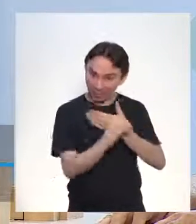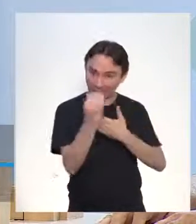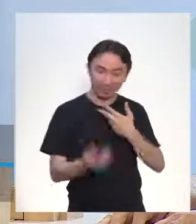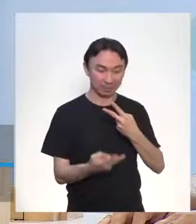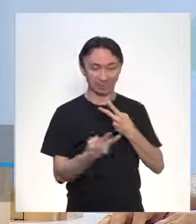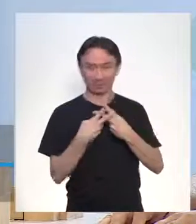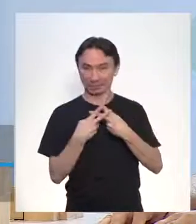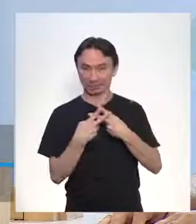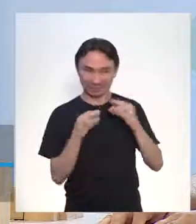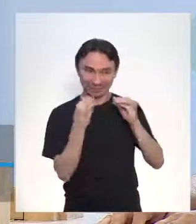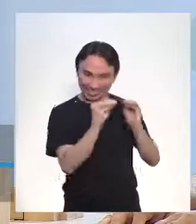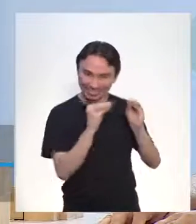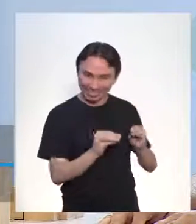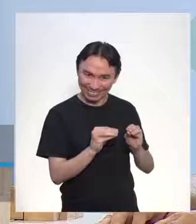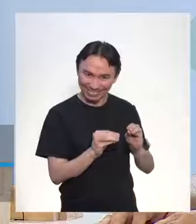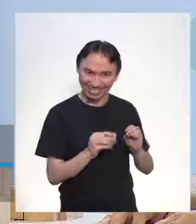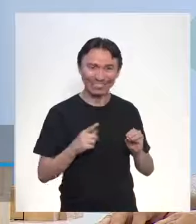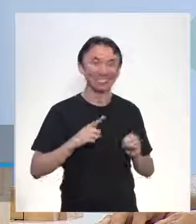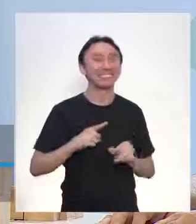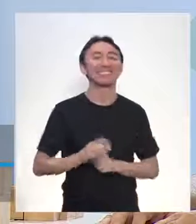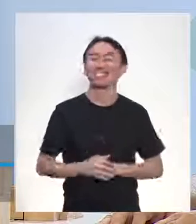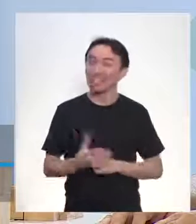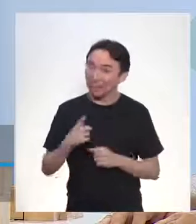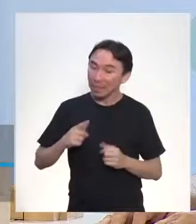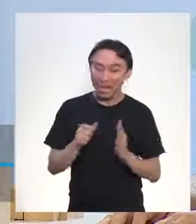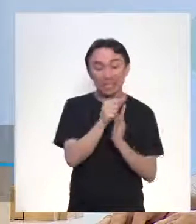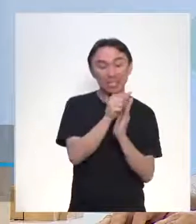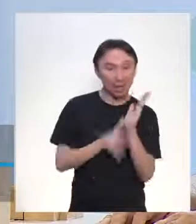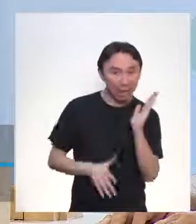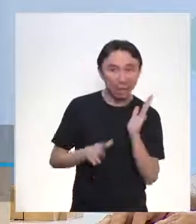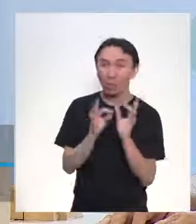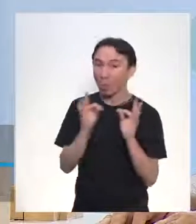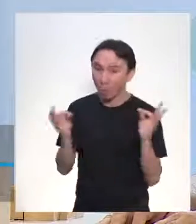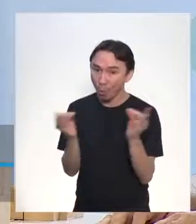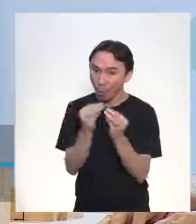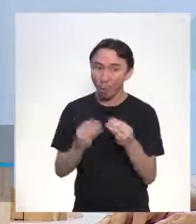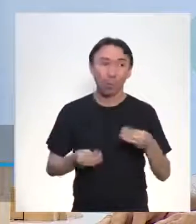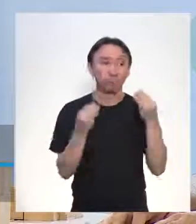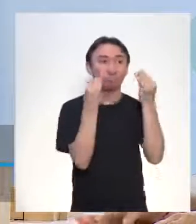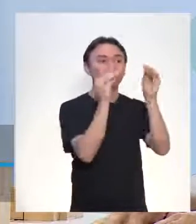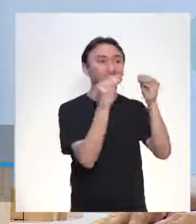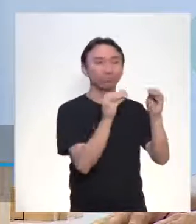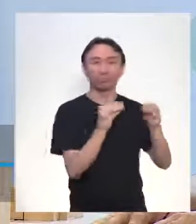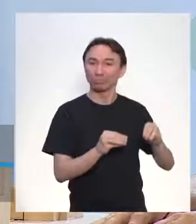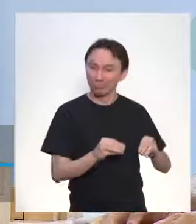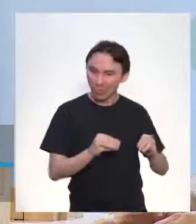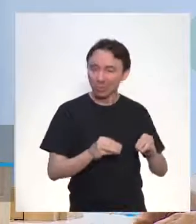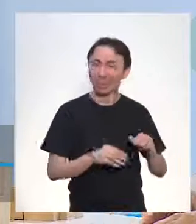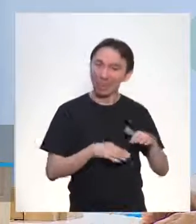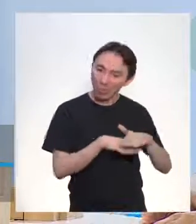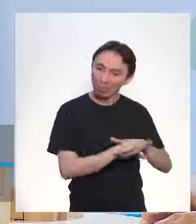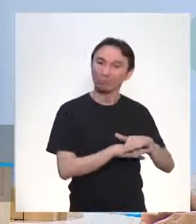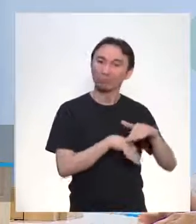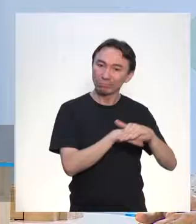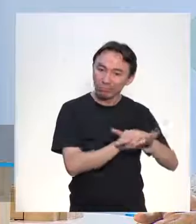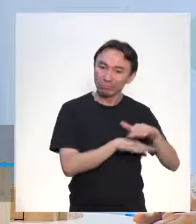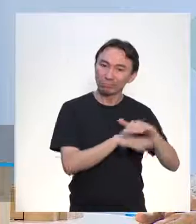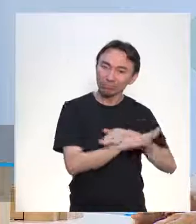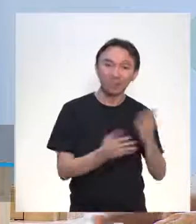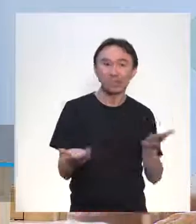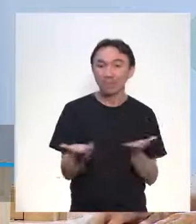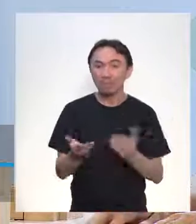bimestre nós teremos lá na nossa aula, como sempre, né, o quadro Protagonismo Juvenil. Aí eu trarei essas atividades para que todos